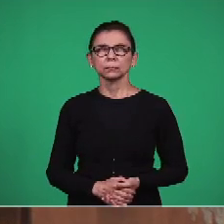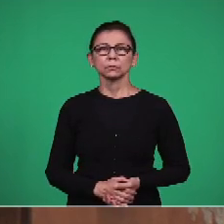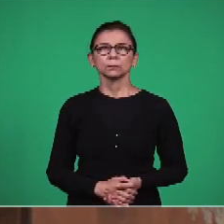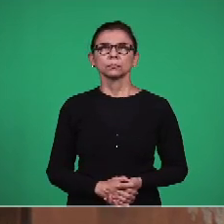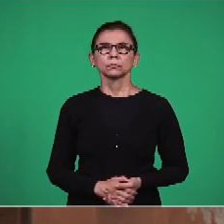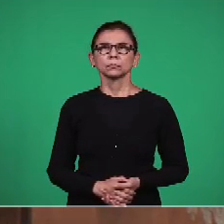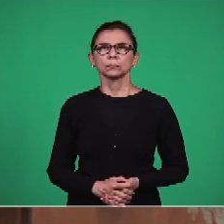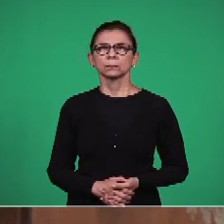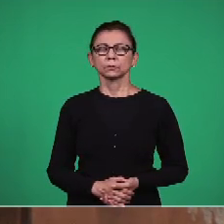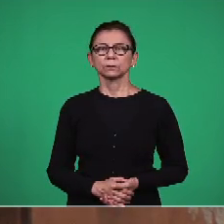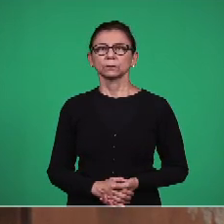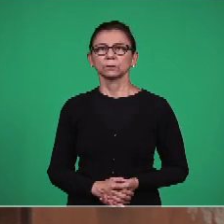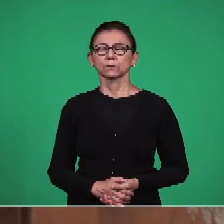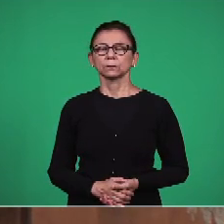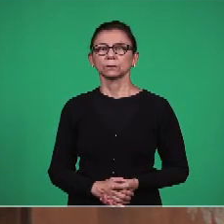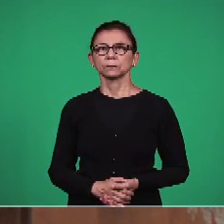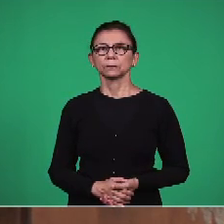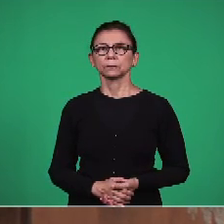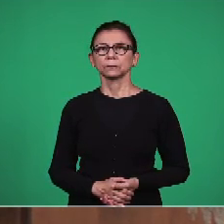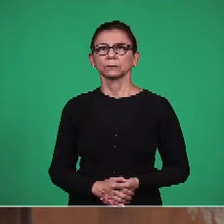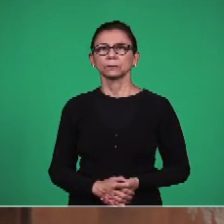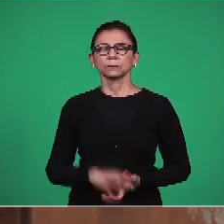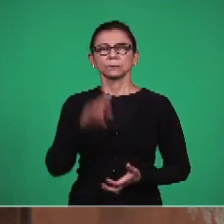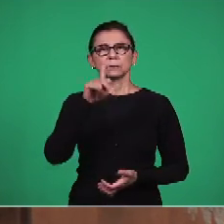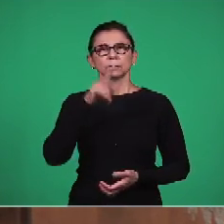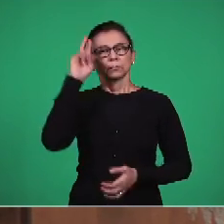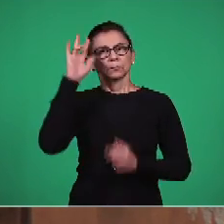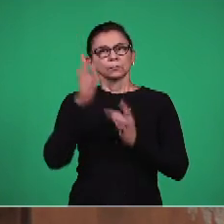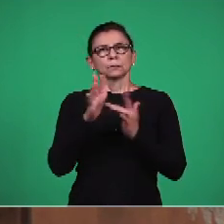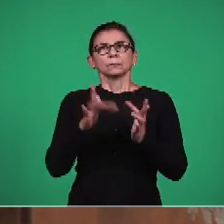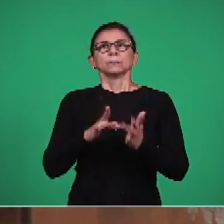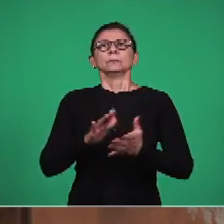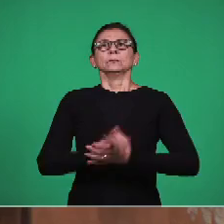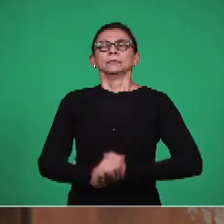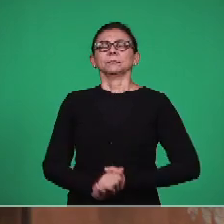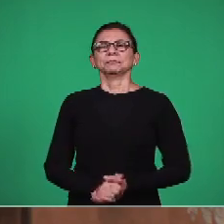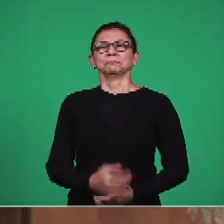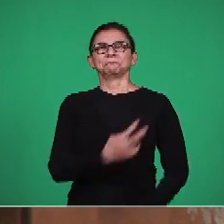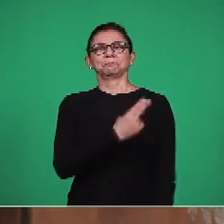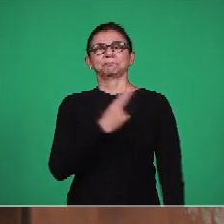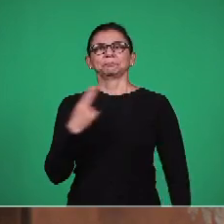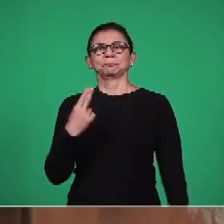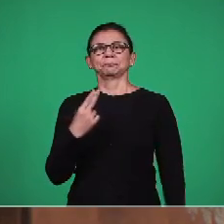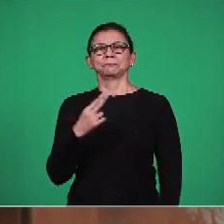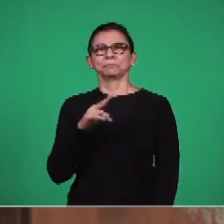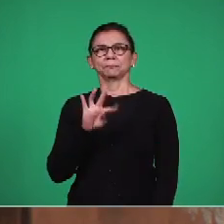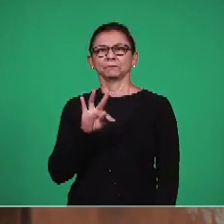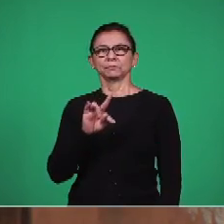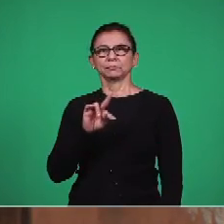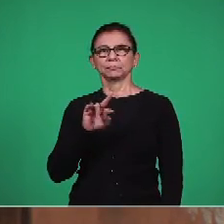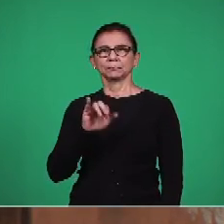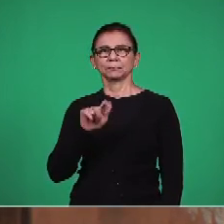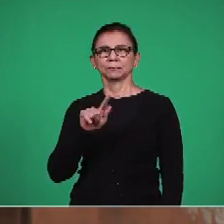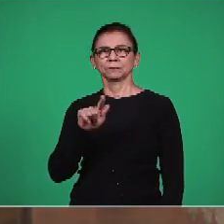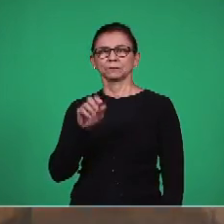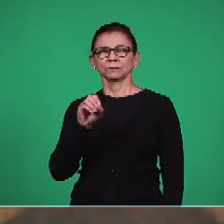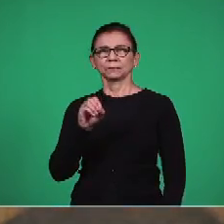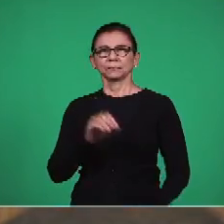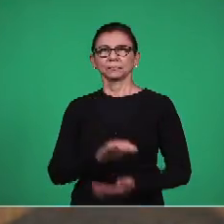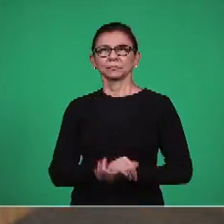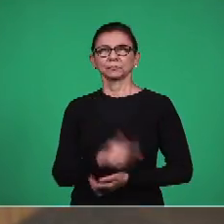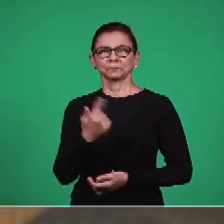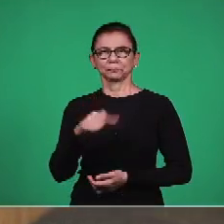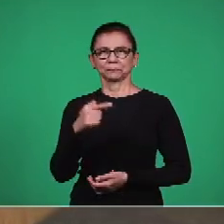Lê para todo mundo. Isso. Pode ser o Jesus. Sou pastor. Meu nome é Ungido Tiago, da Igreja do Central lá de